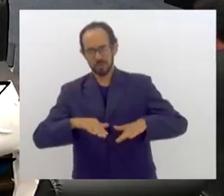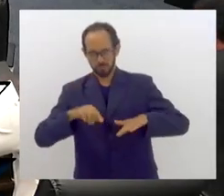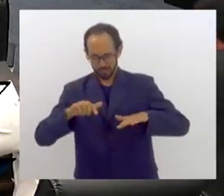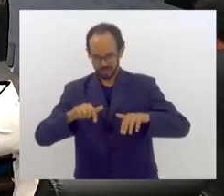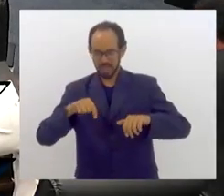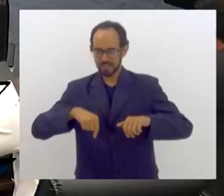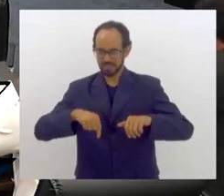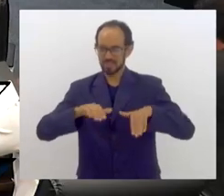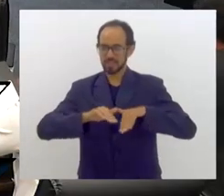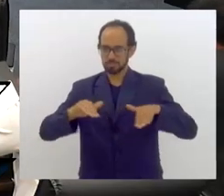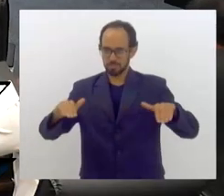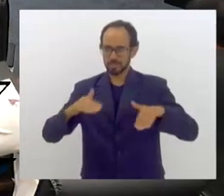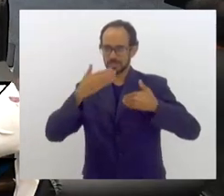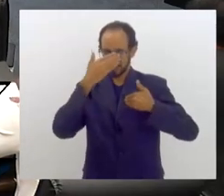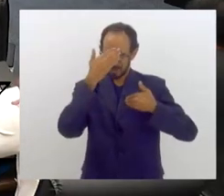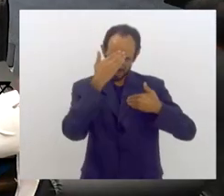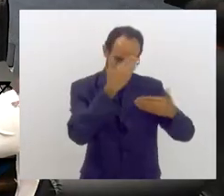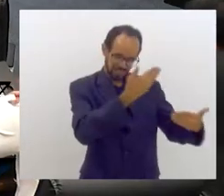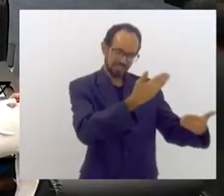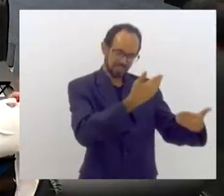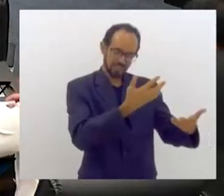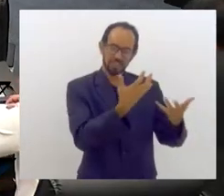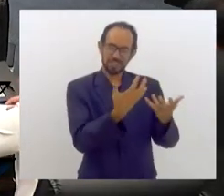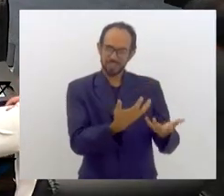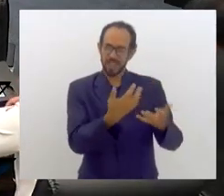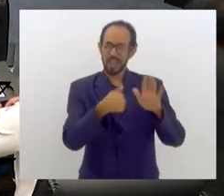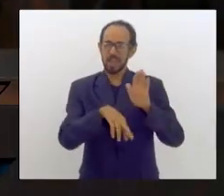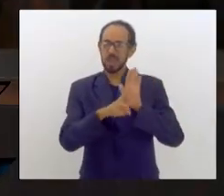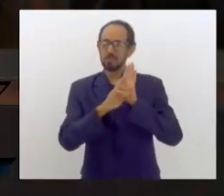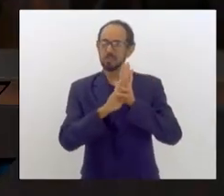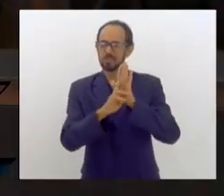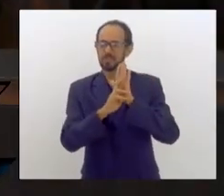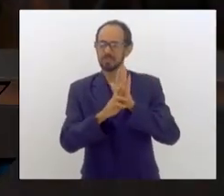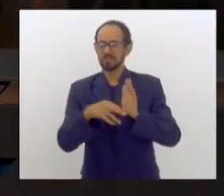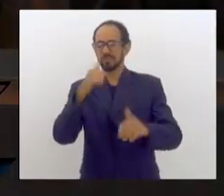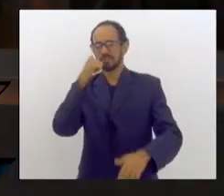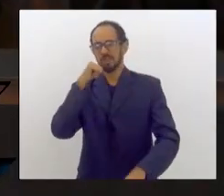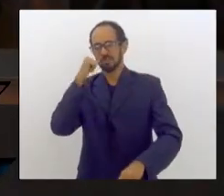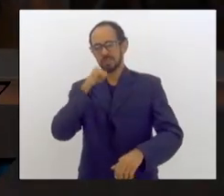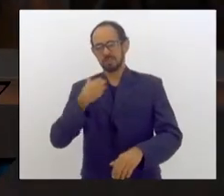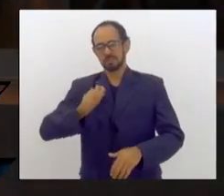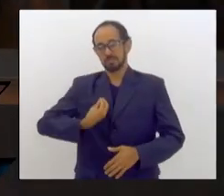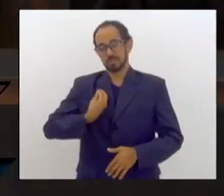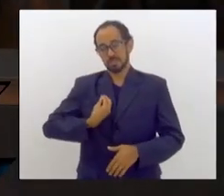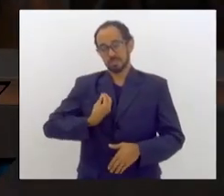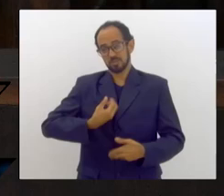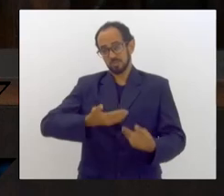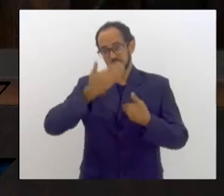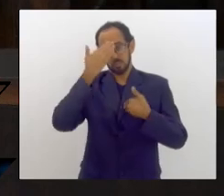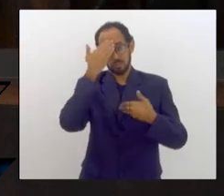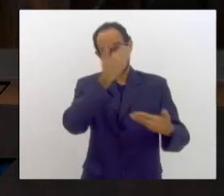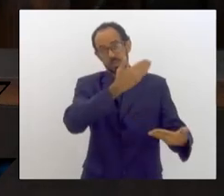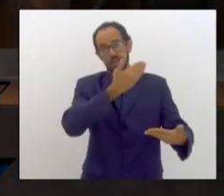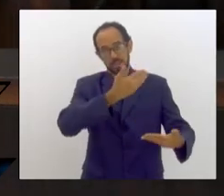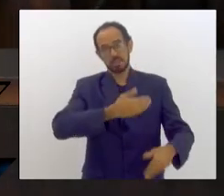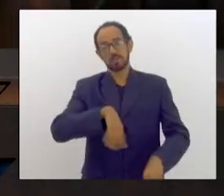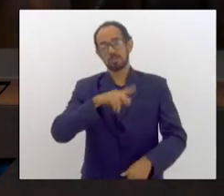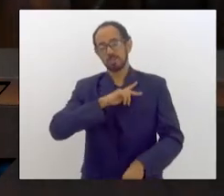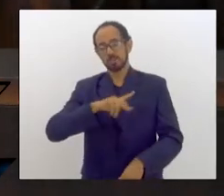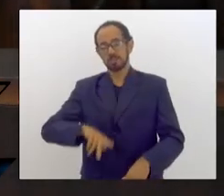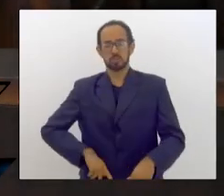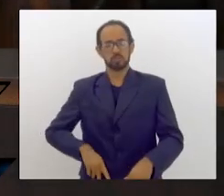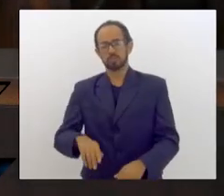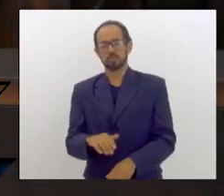mesa. Agradeço que ele quer a representatividade feminina presente. Muito obrigada, presidente.